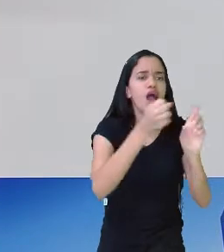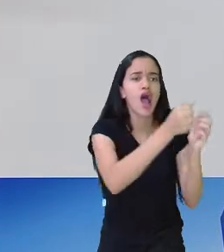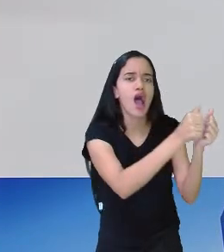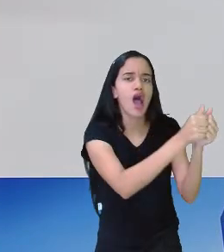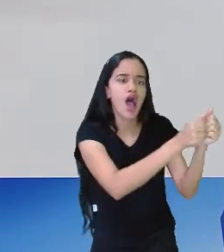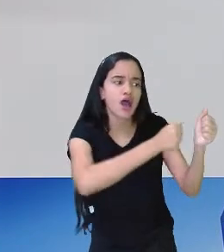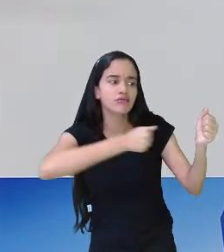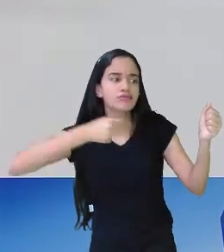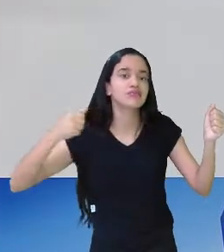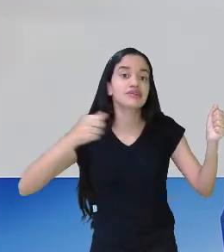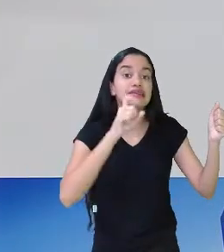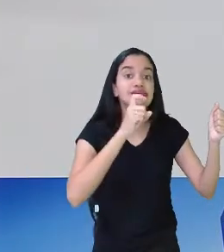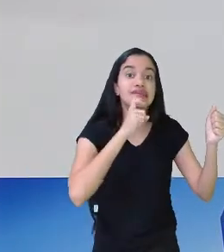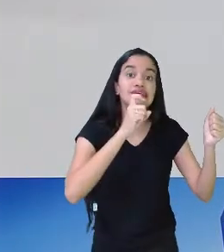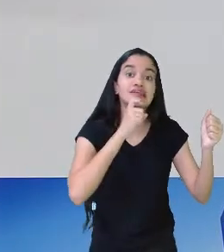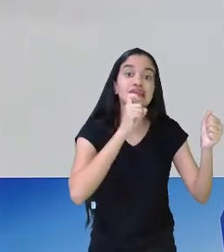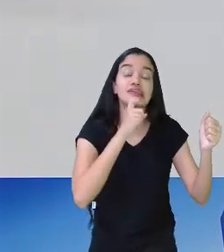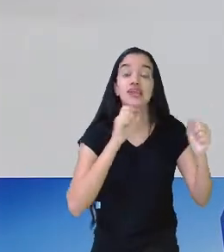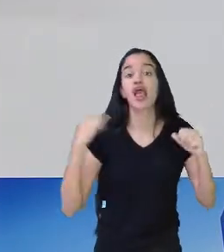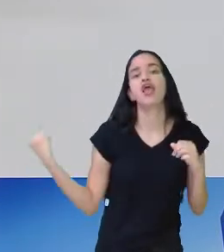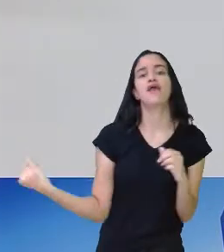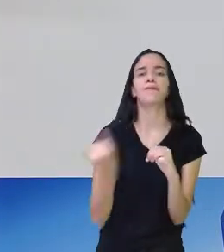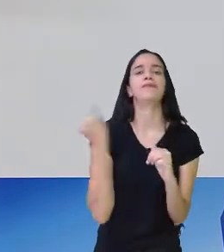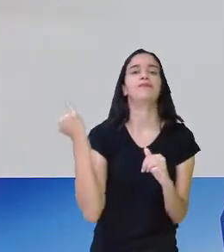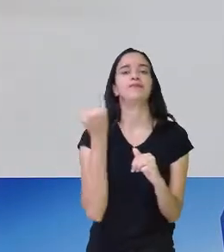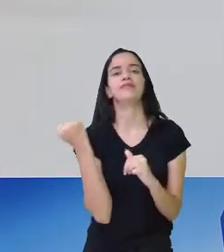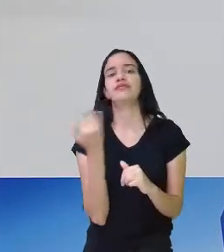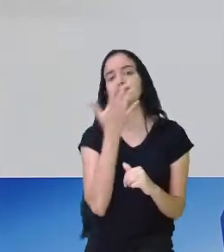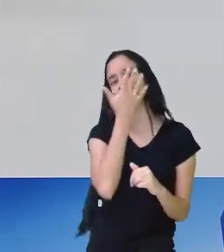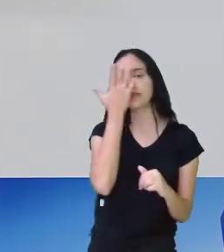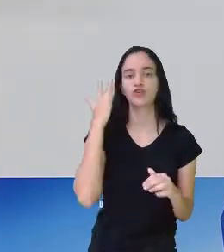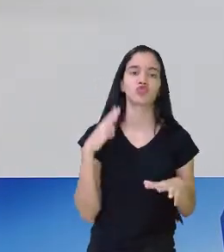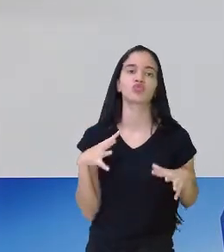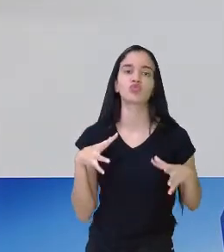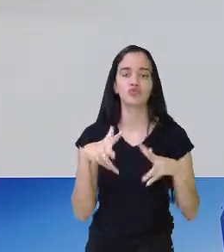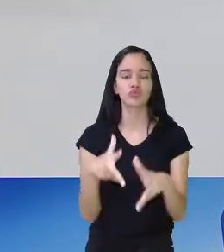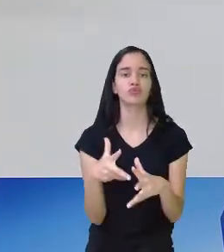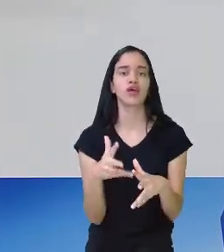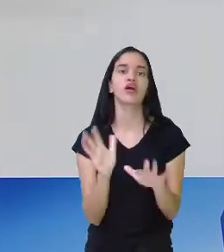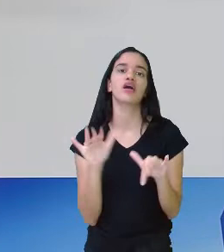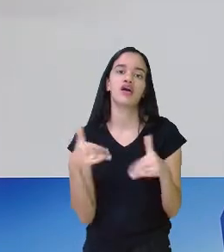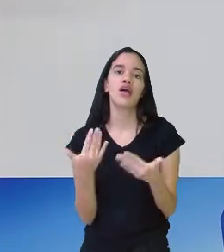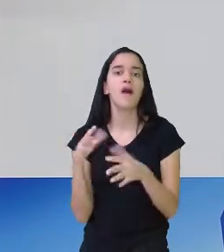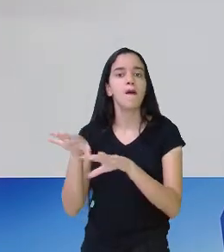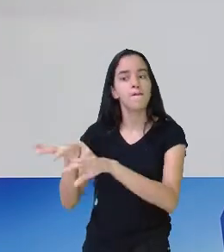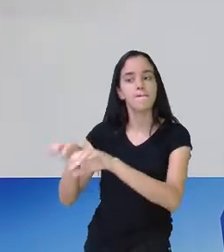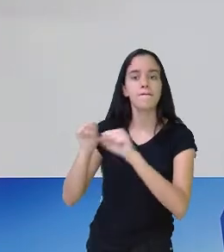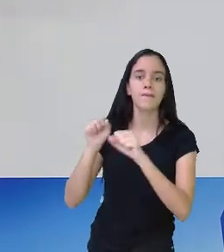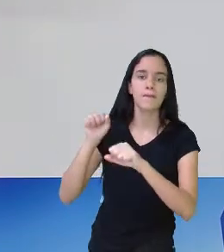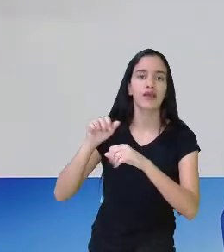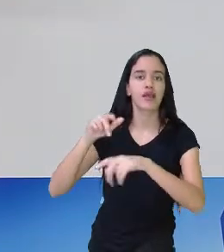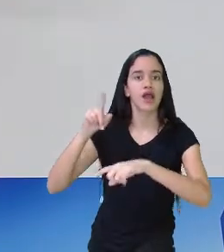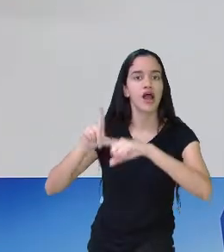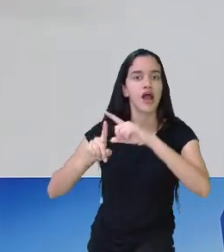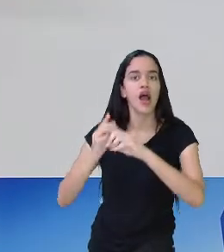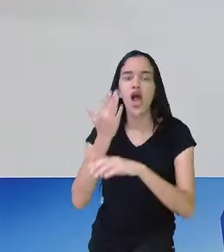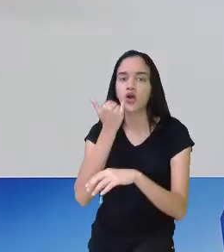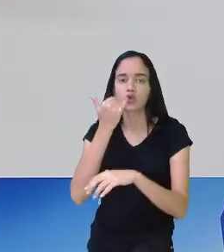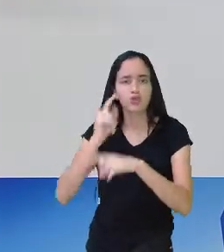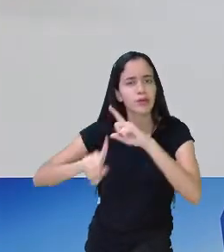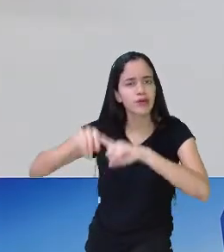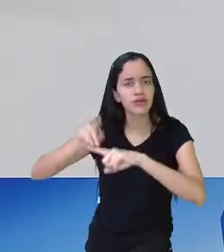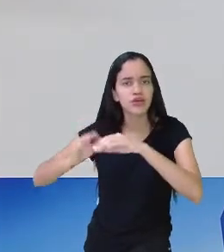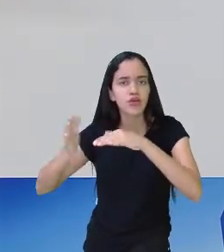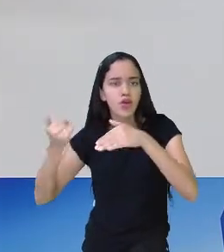geladeira é um item muito importante para quase todas as pessoas, porque a gente pega esses itens, coloca dentro da geladeira e ele